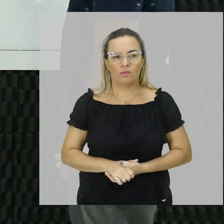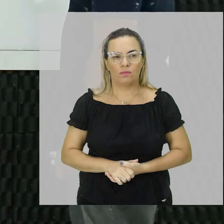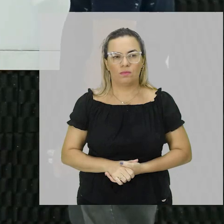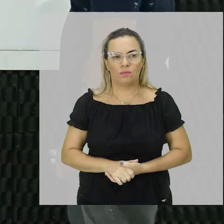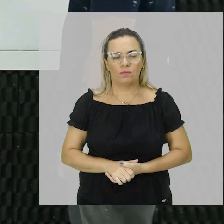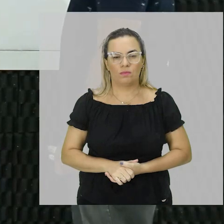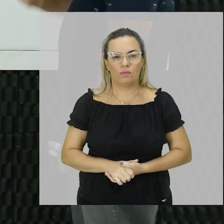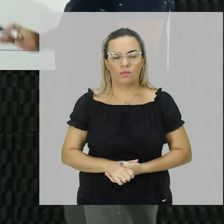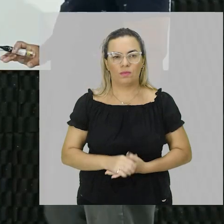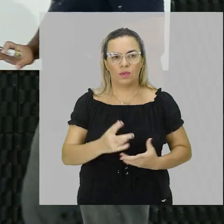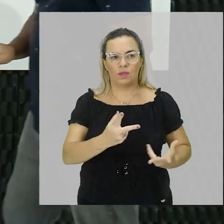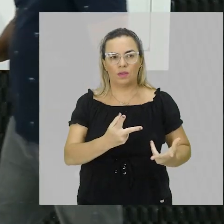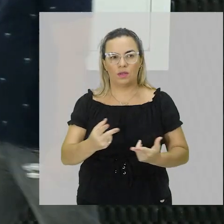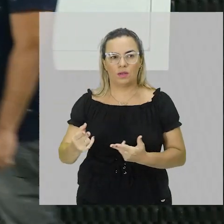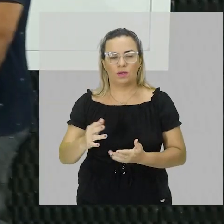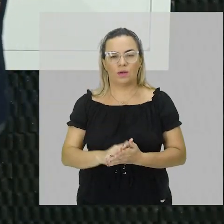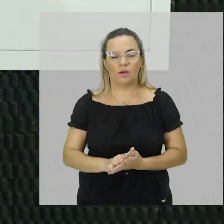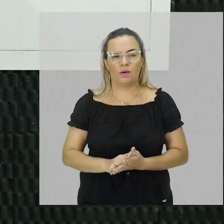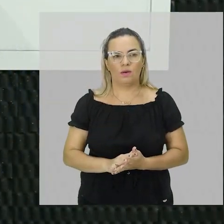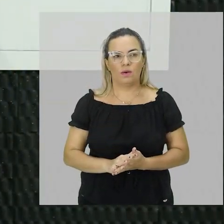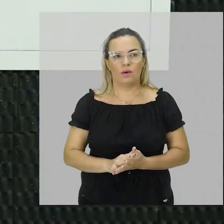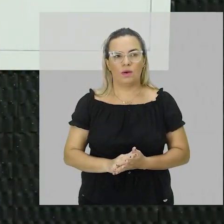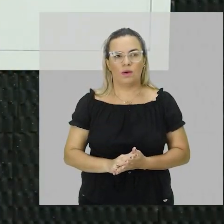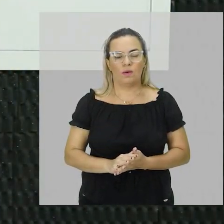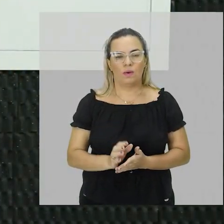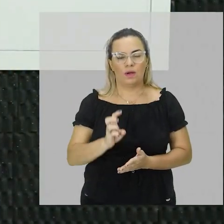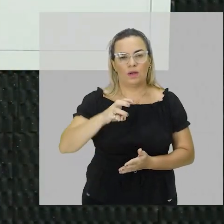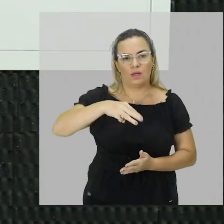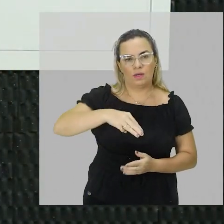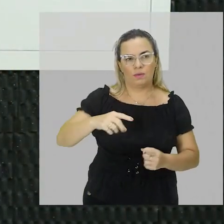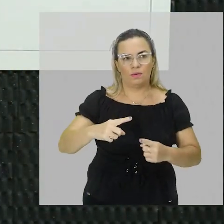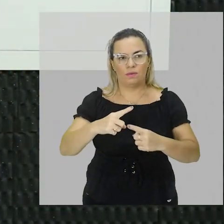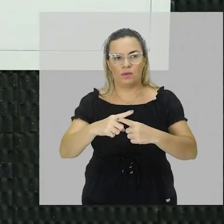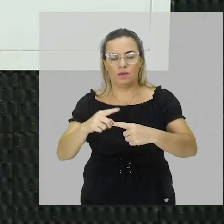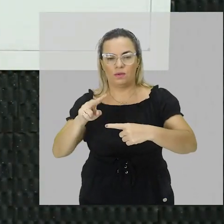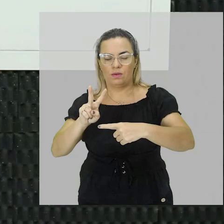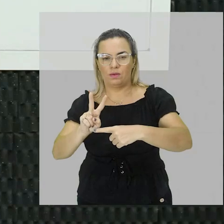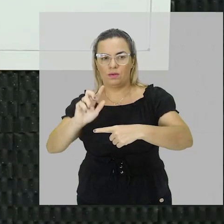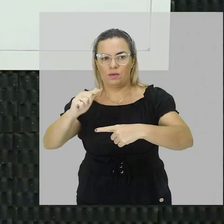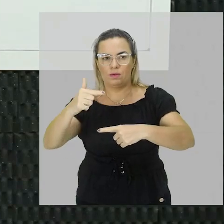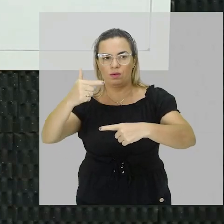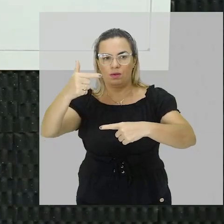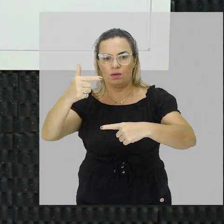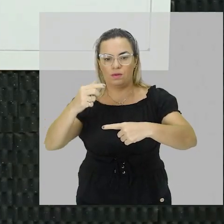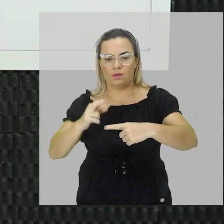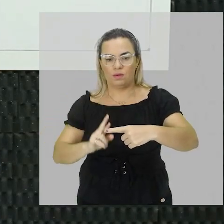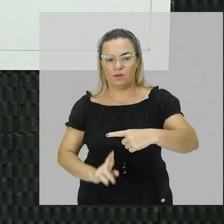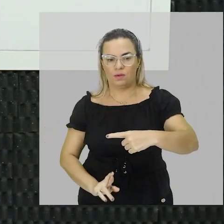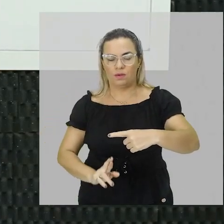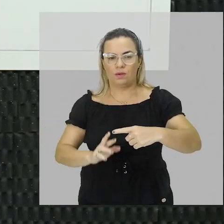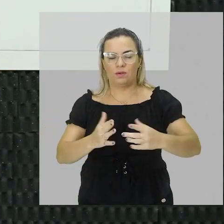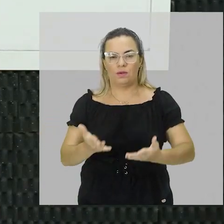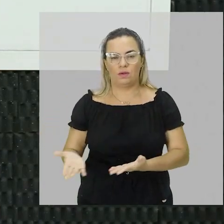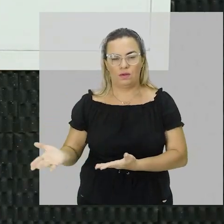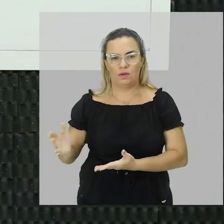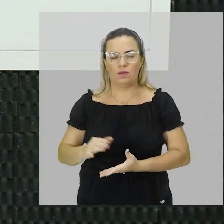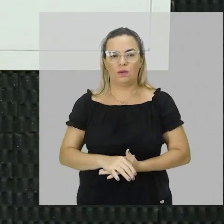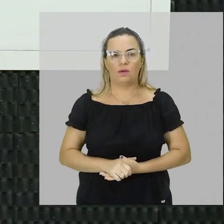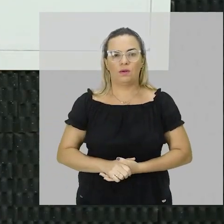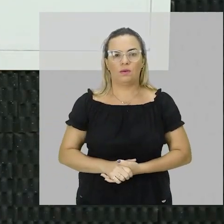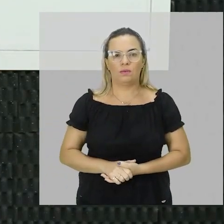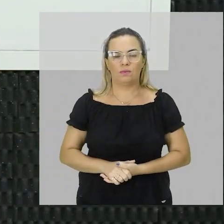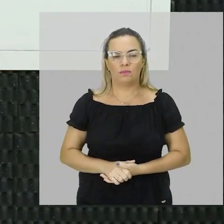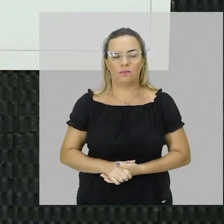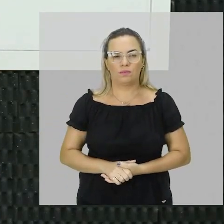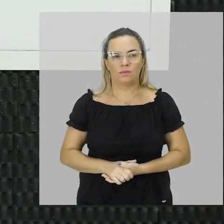raio. Tá ok? Então eu já sei quem é força centrípeta, tá ok? Que é massa, velocidade